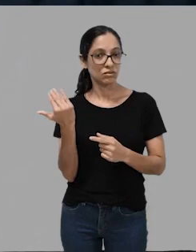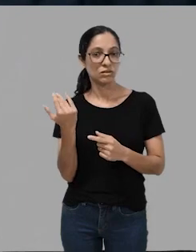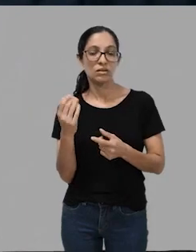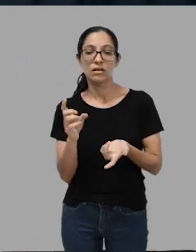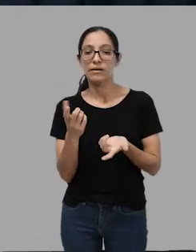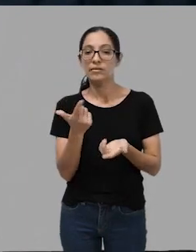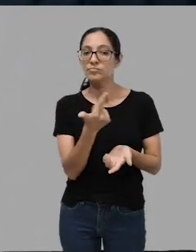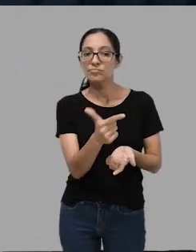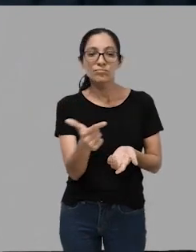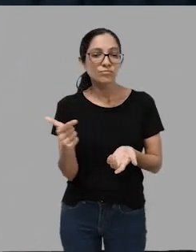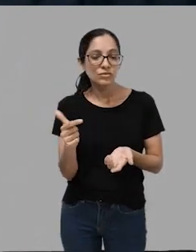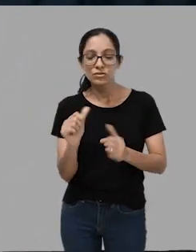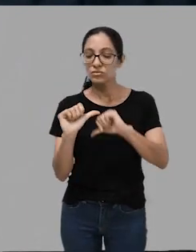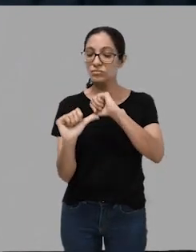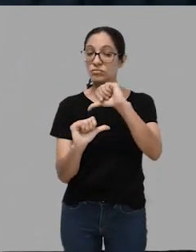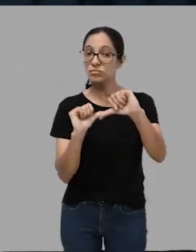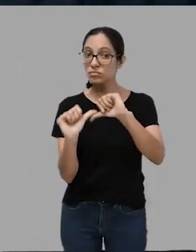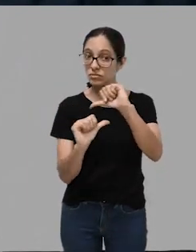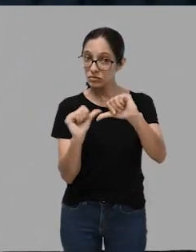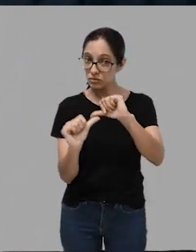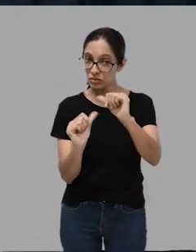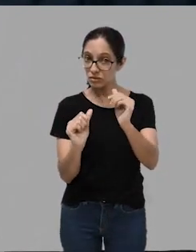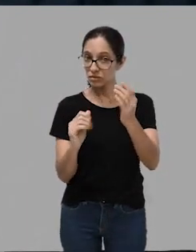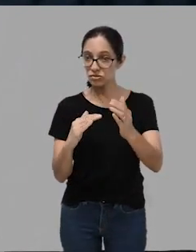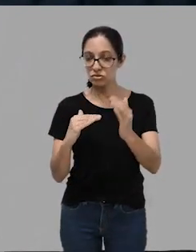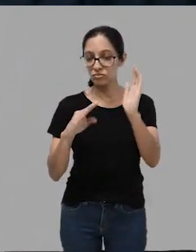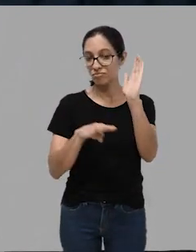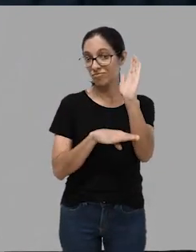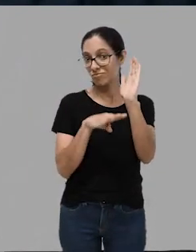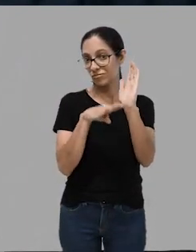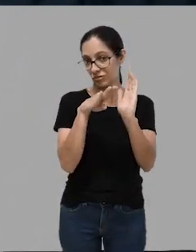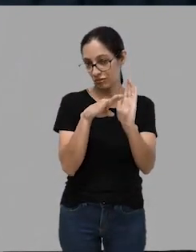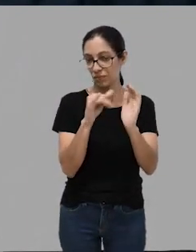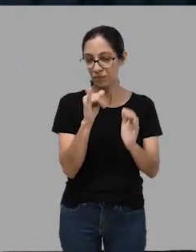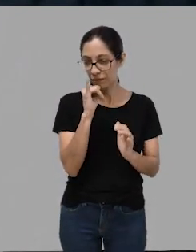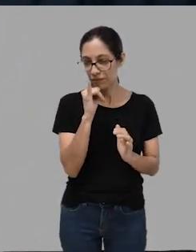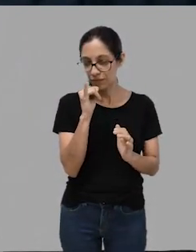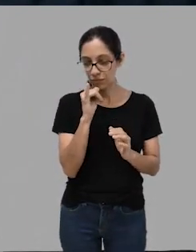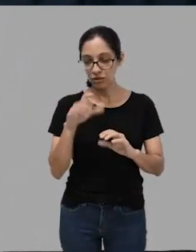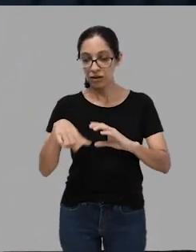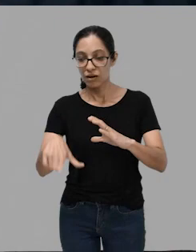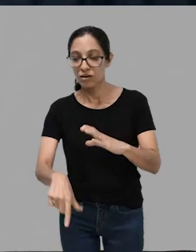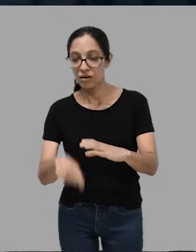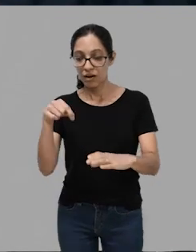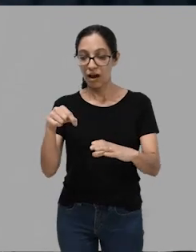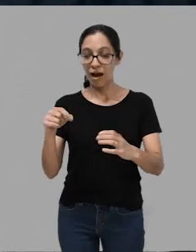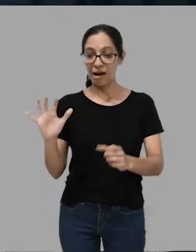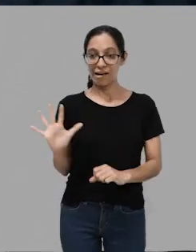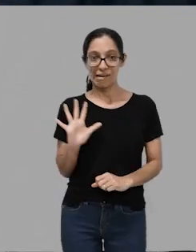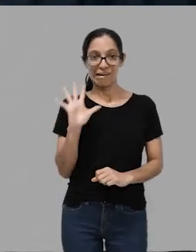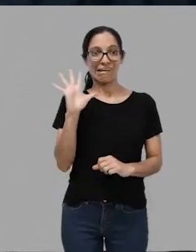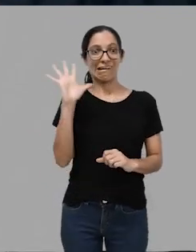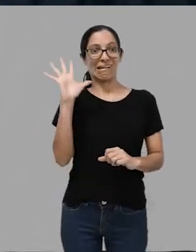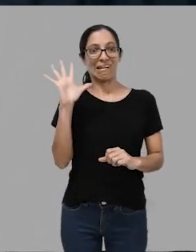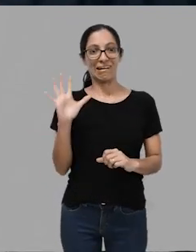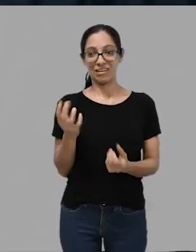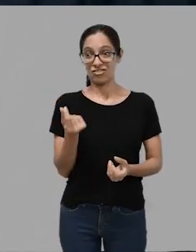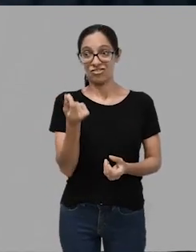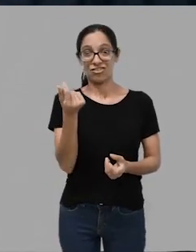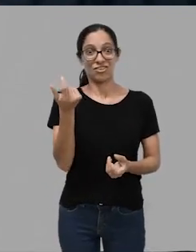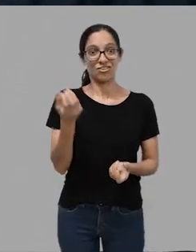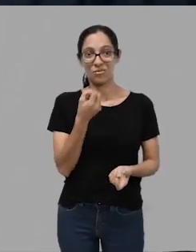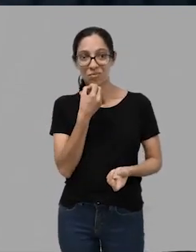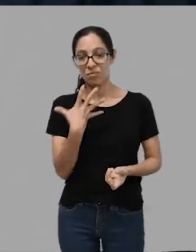estamental não havia mudança seja se eles jogassem na mega-sena e ficasse milionários eles iam